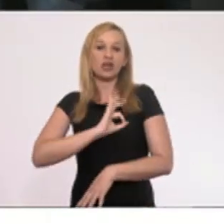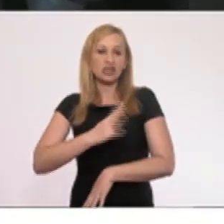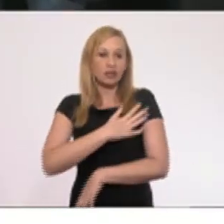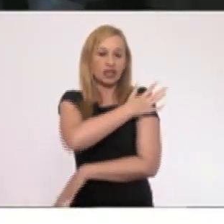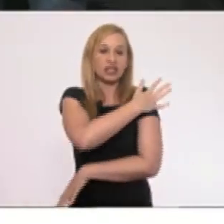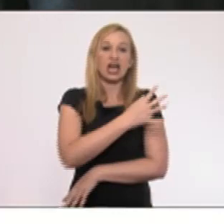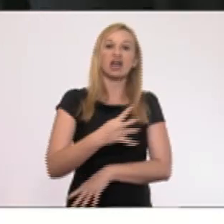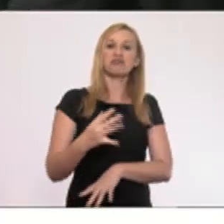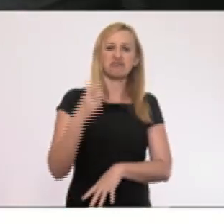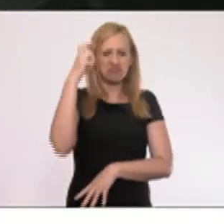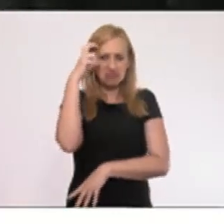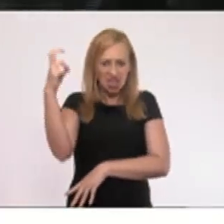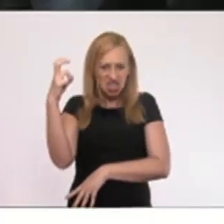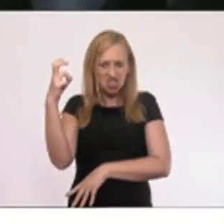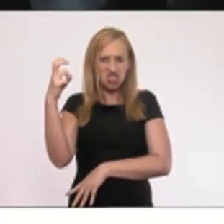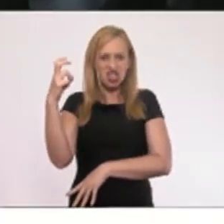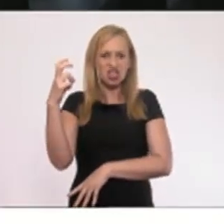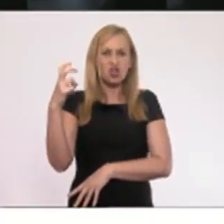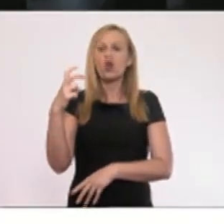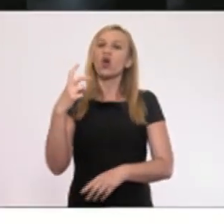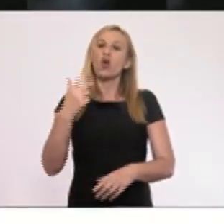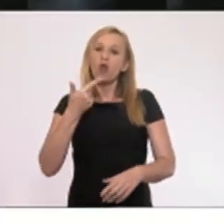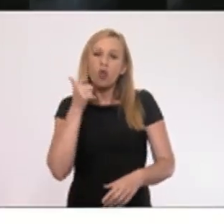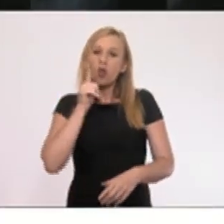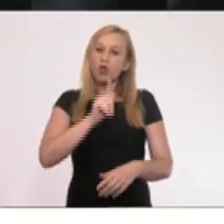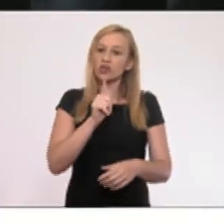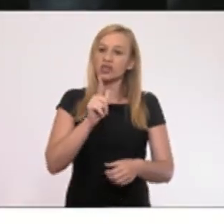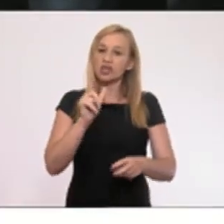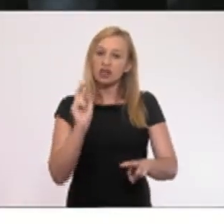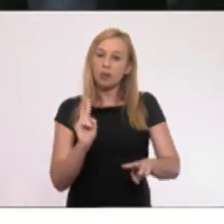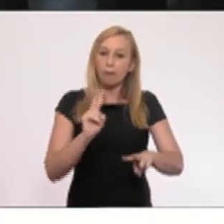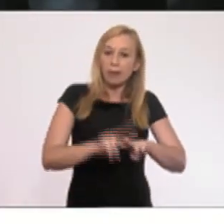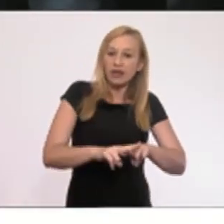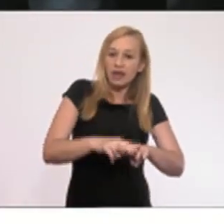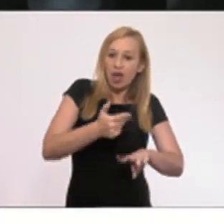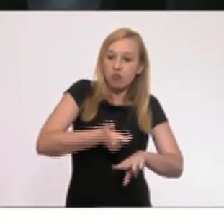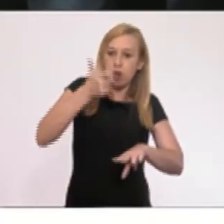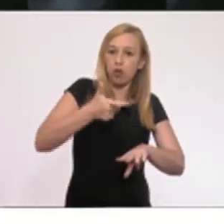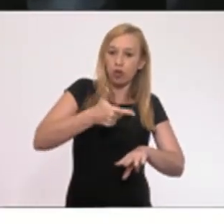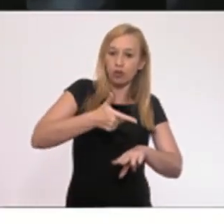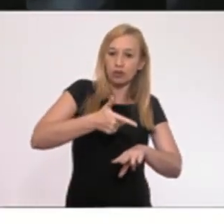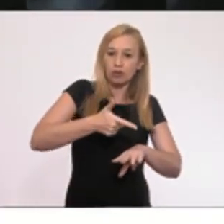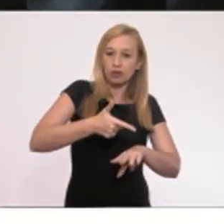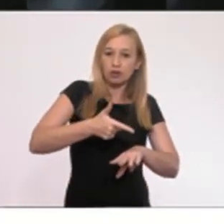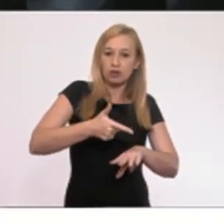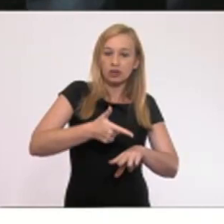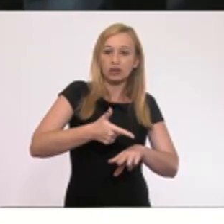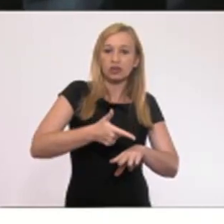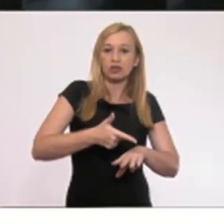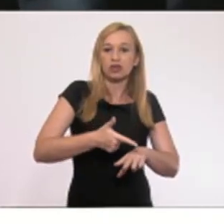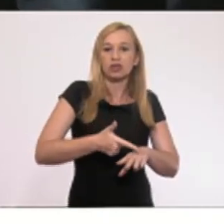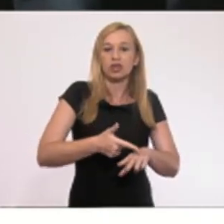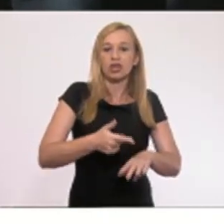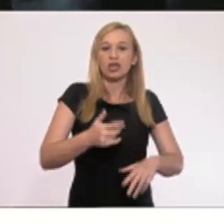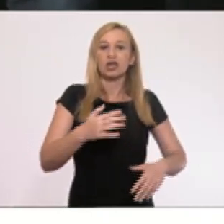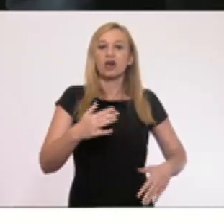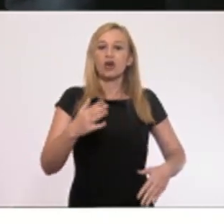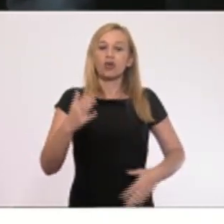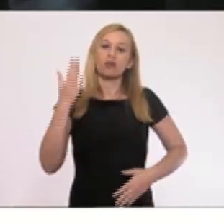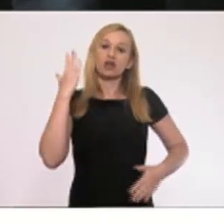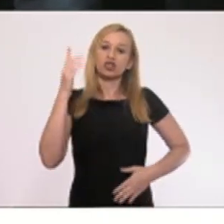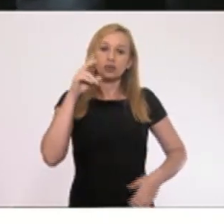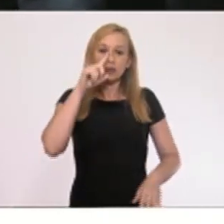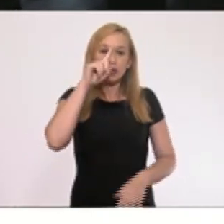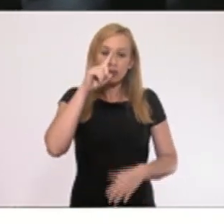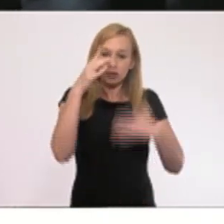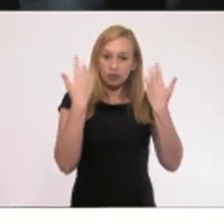inteligente, conseguiu neutralizar esta praga que assolava o Estado do Rio de Janeiro. Parabéns à Polícia